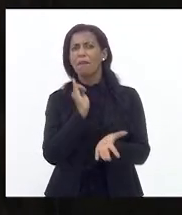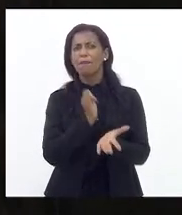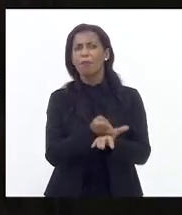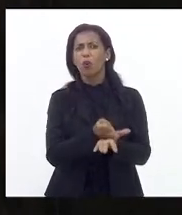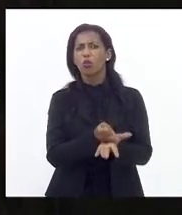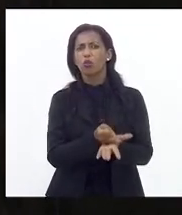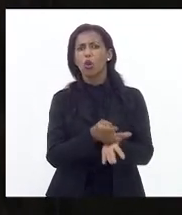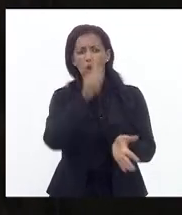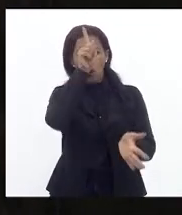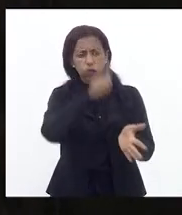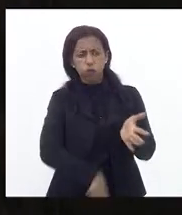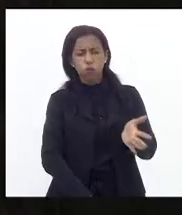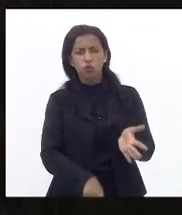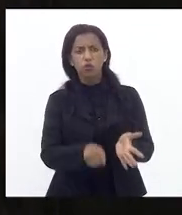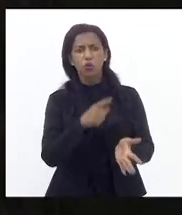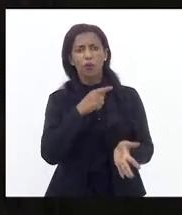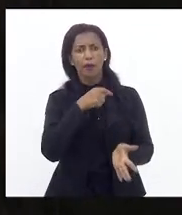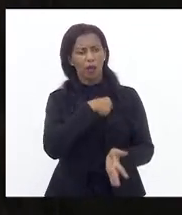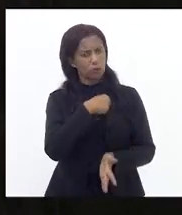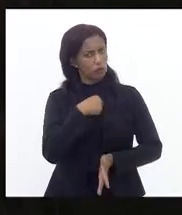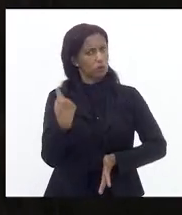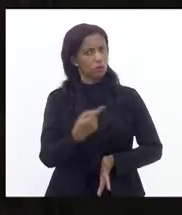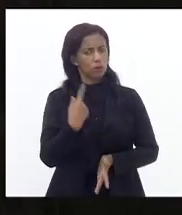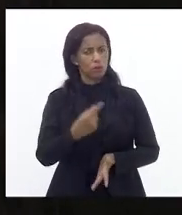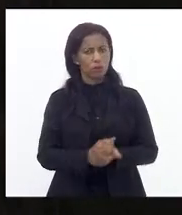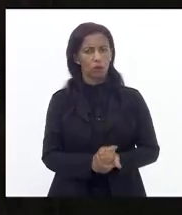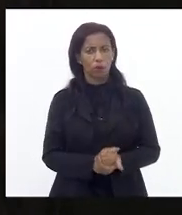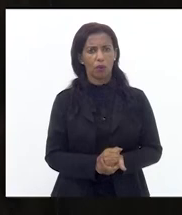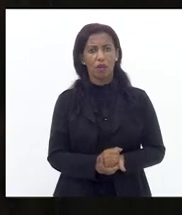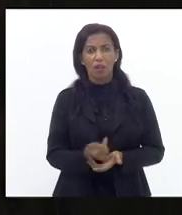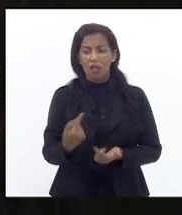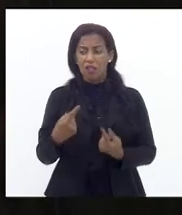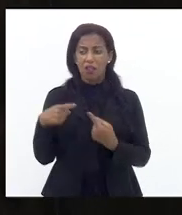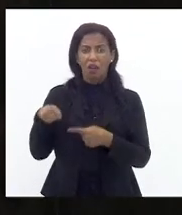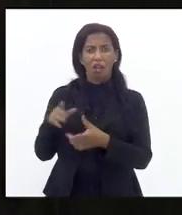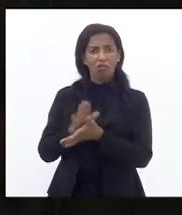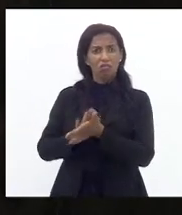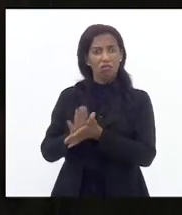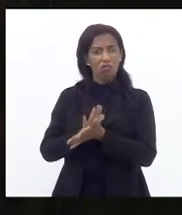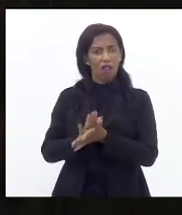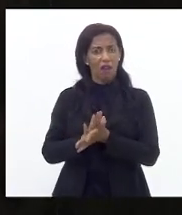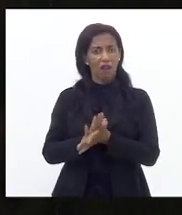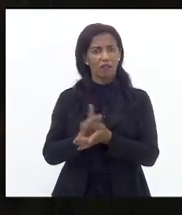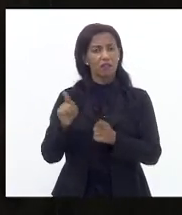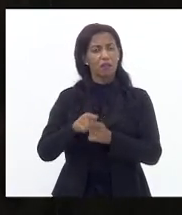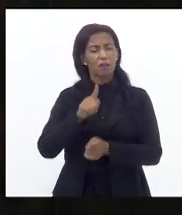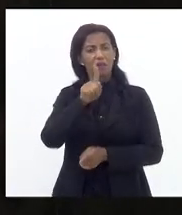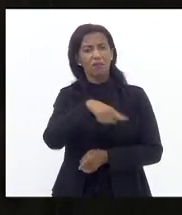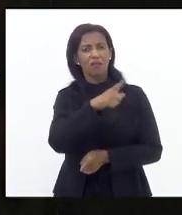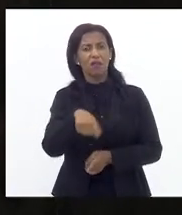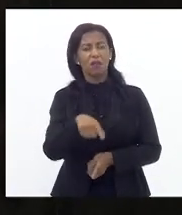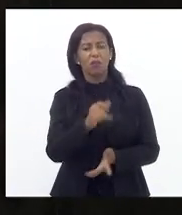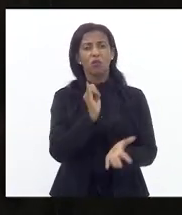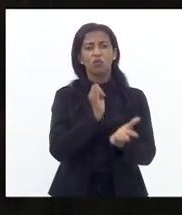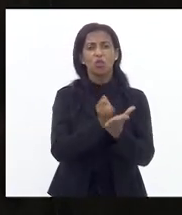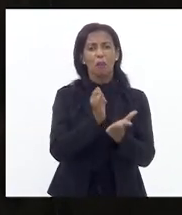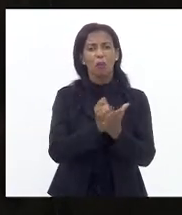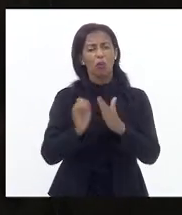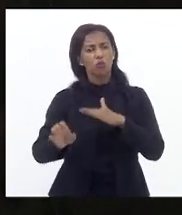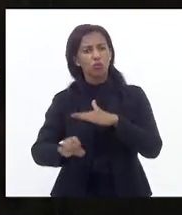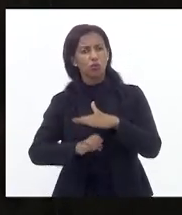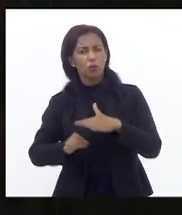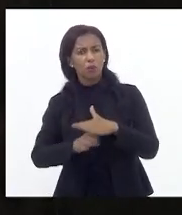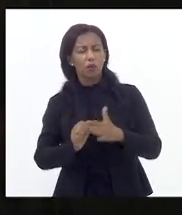o nosso na fonte não paga seus impostos não é defeito isenções fiscais bilhões de reais